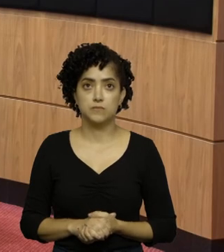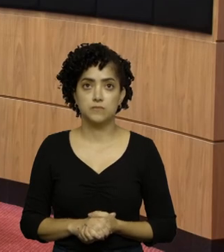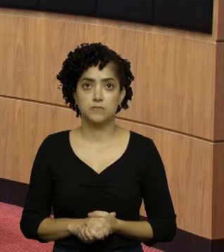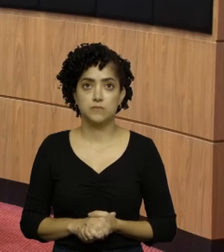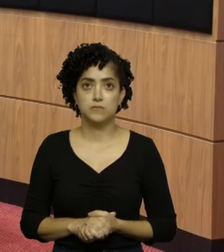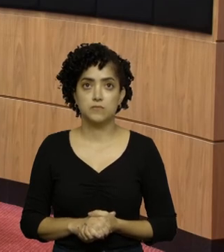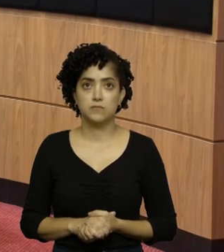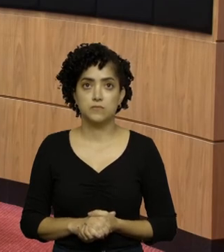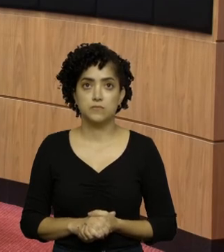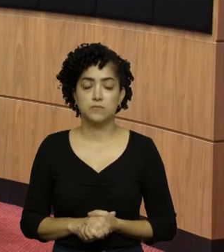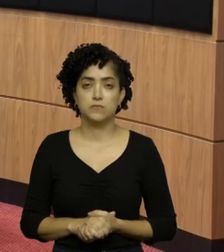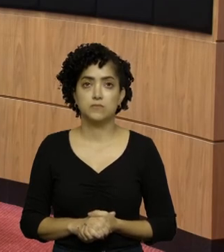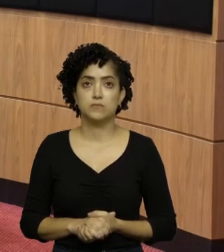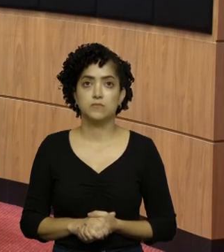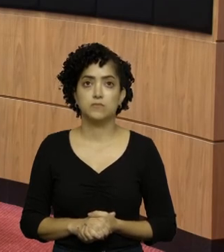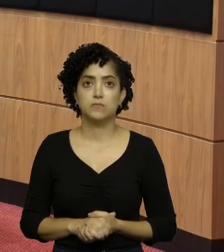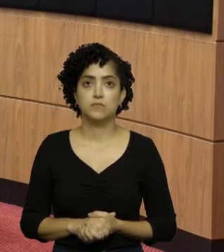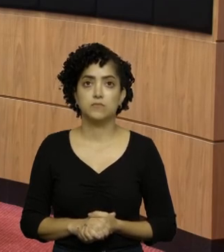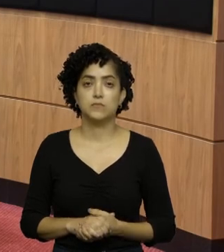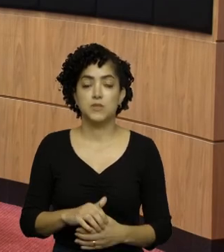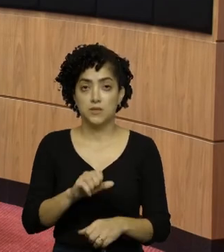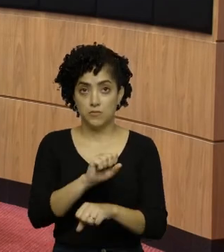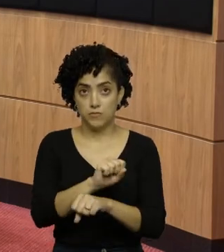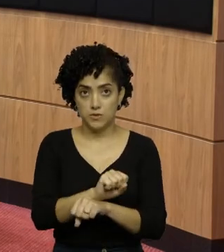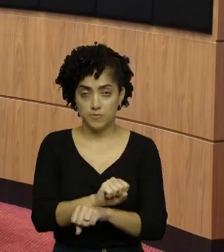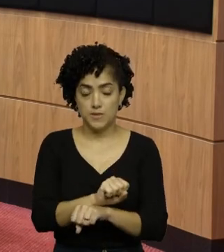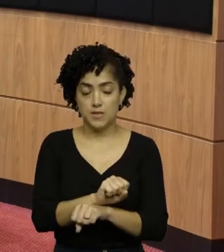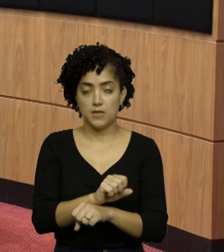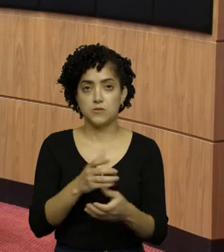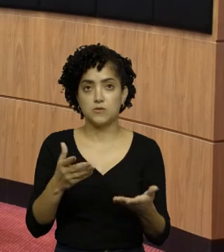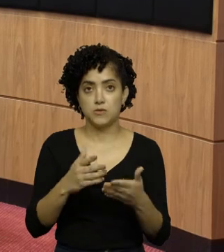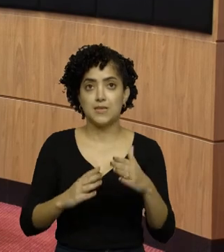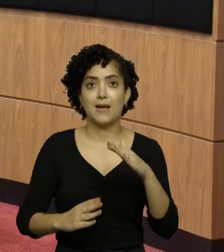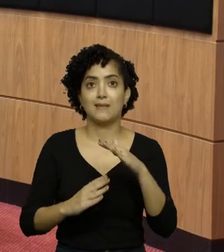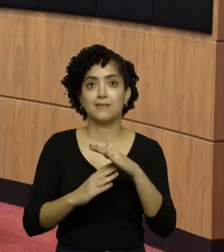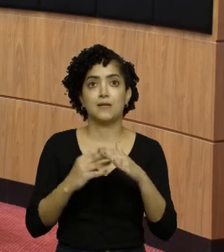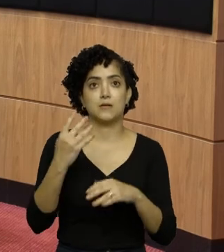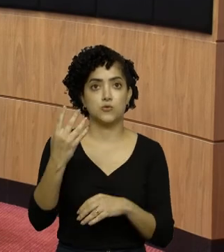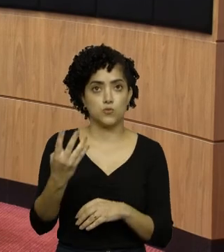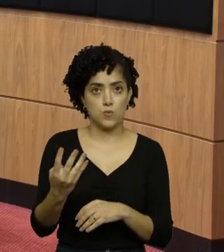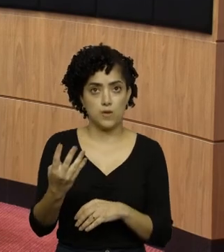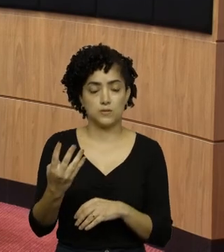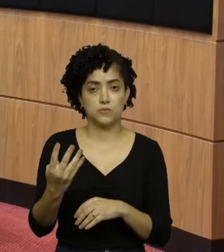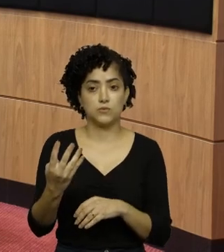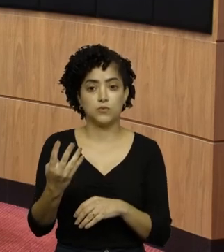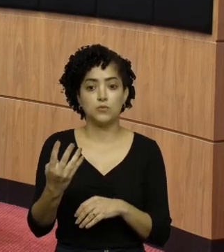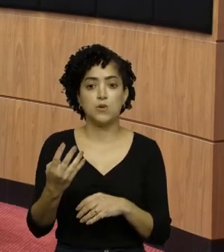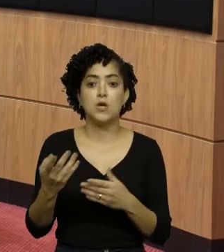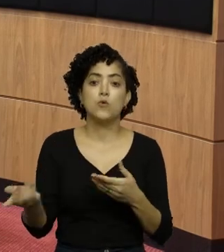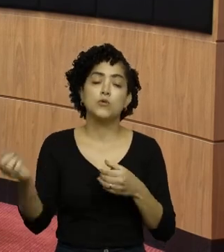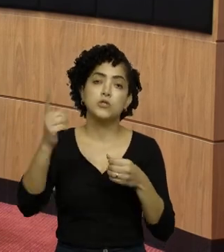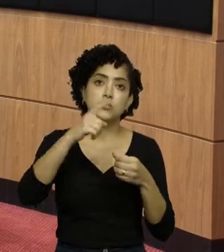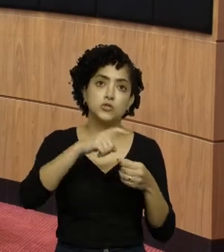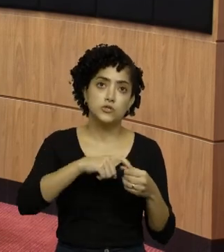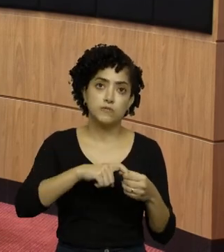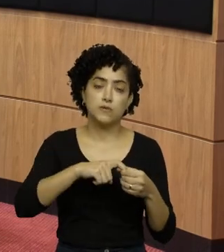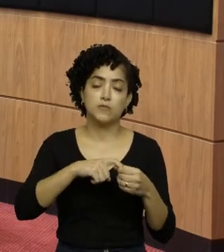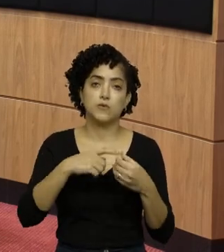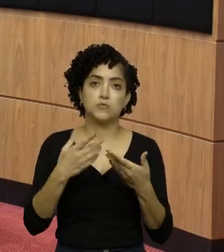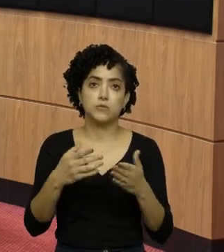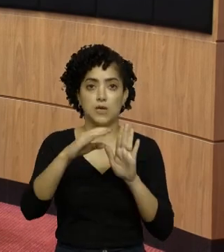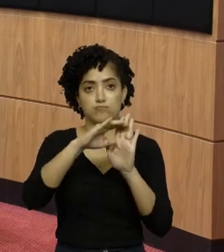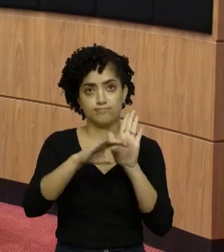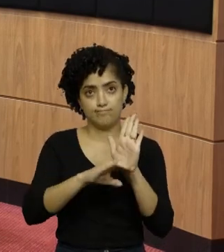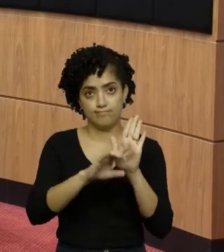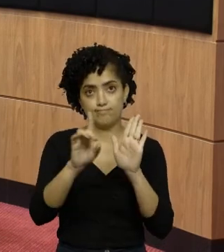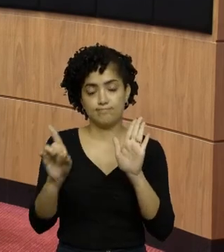Está mantida a suspensão da sessão até às 16 horas, quando voltaremos com a ordem do